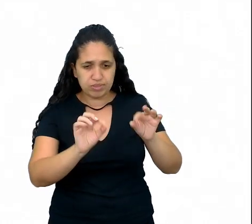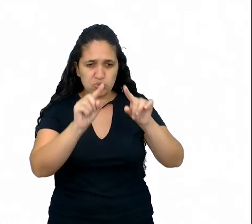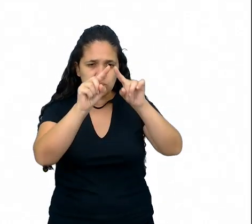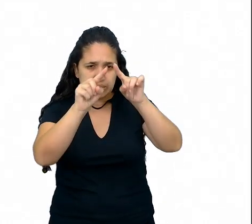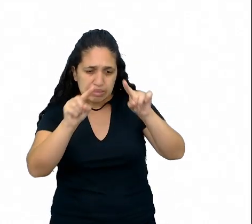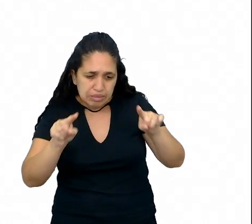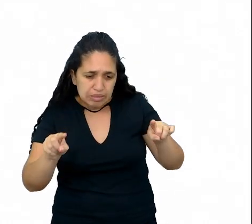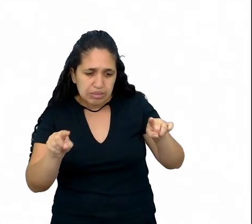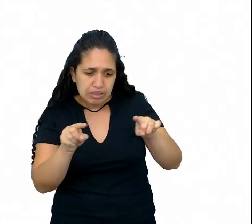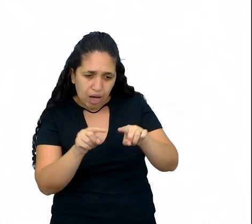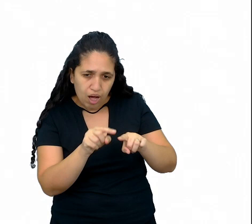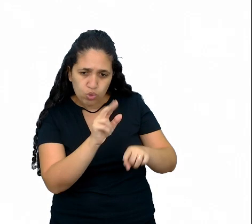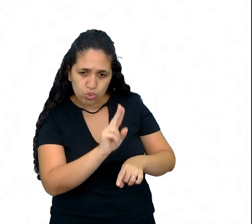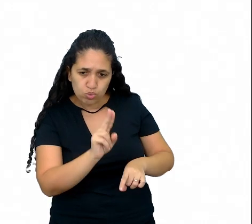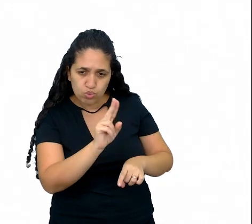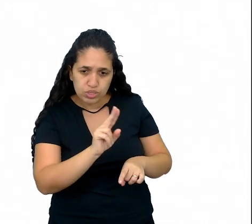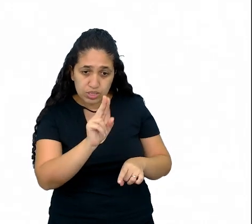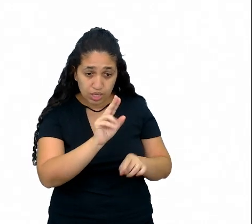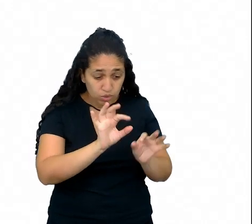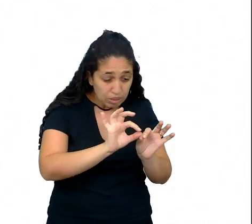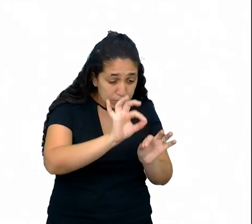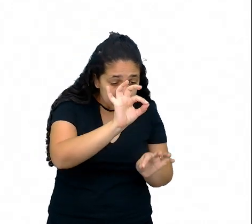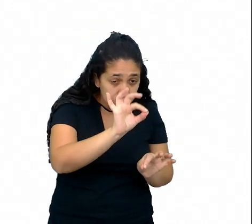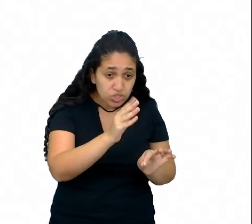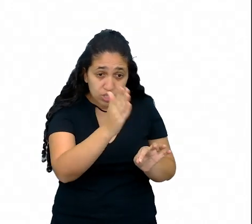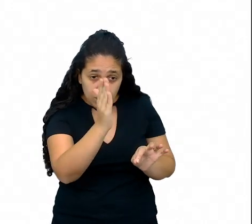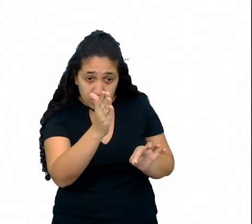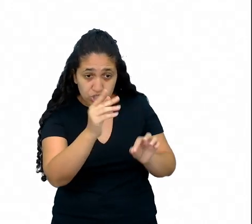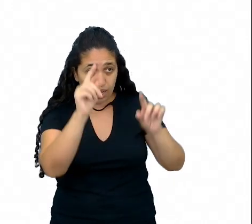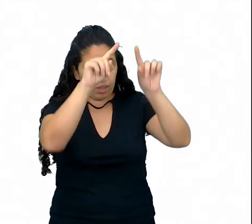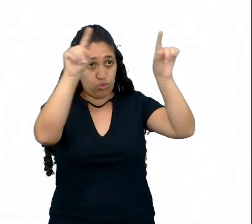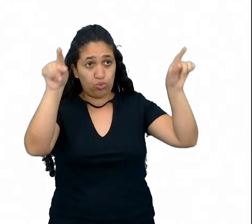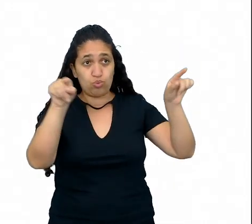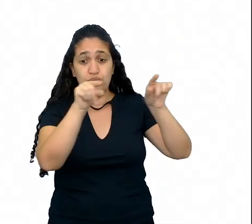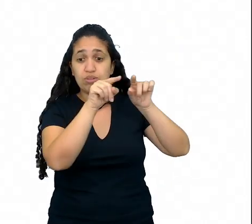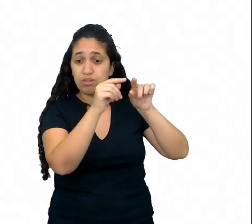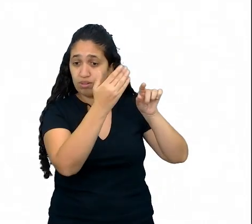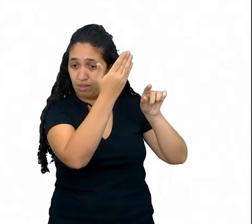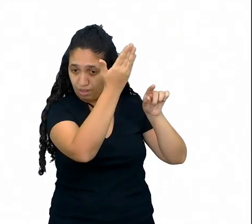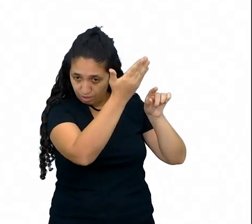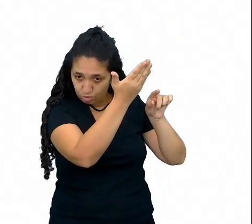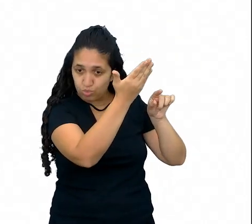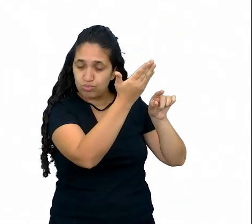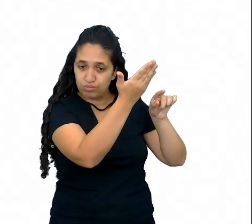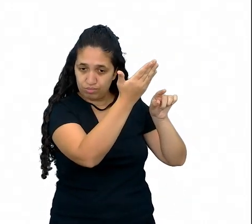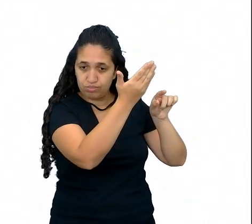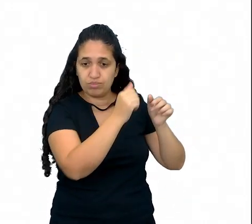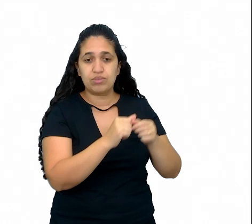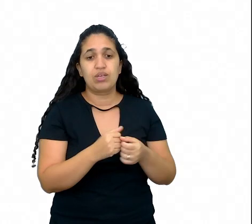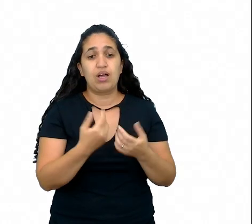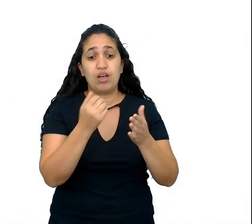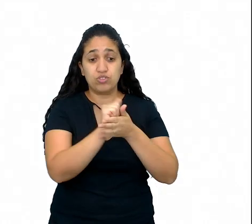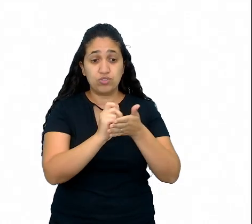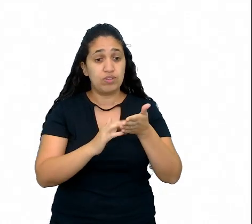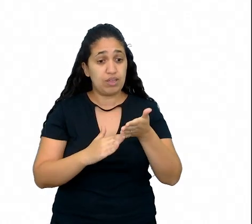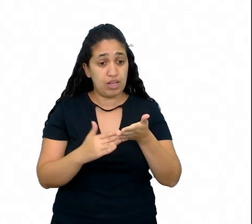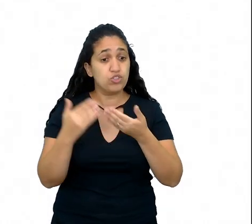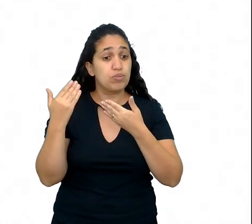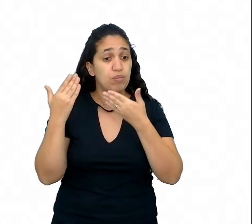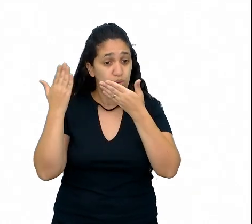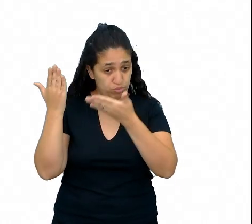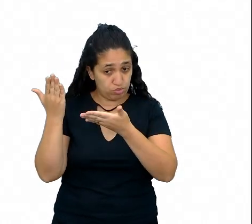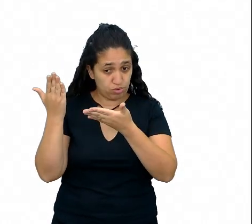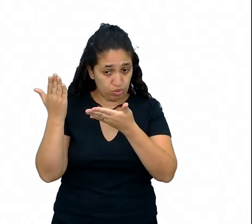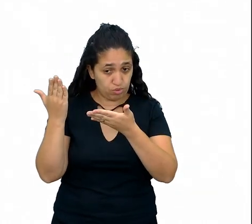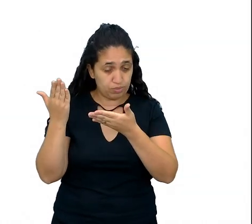triângulo usando essas medidas, né, já dadas, já fornecidas ali pela atividade, tá?